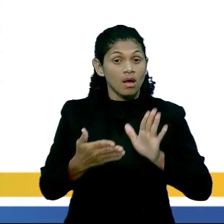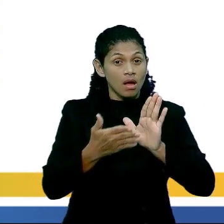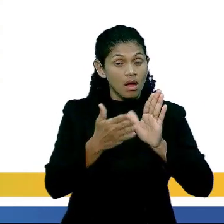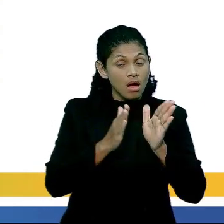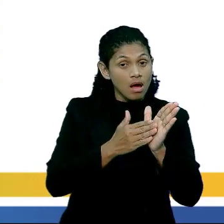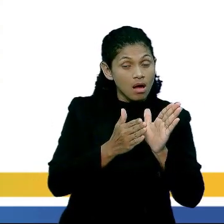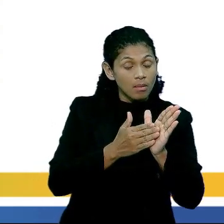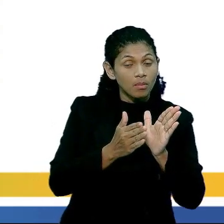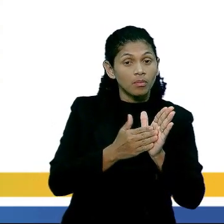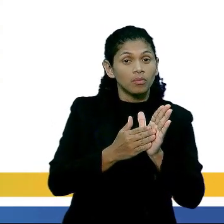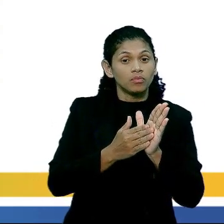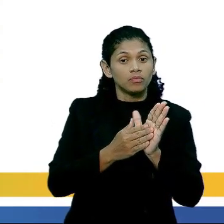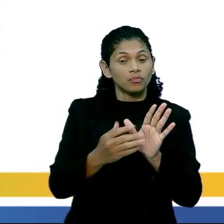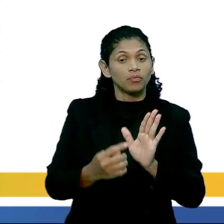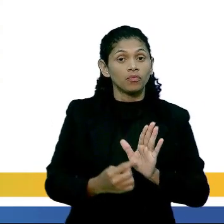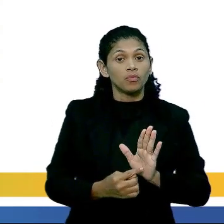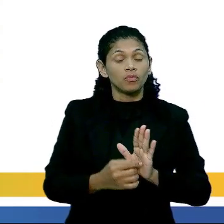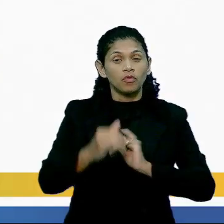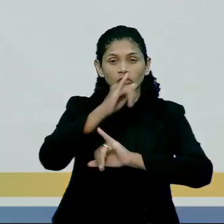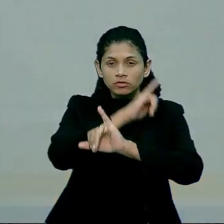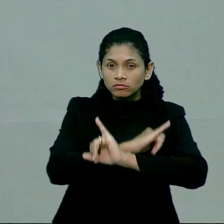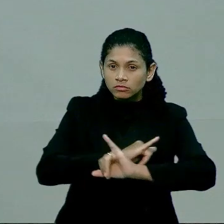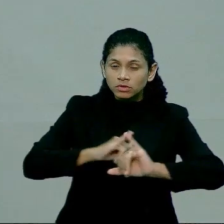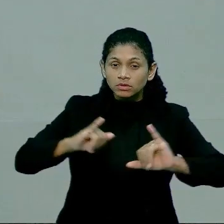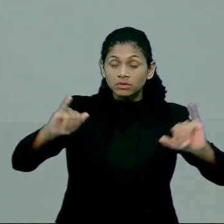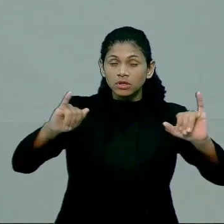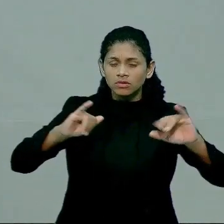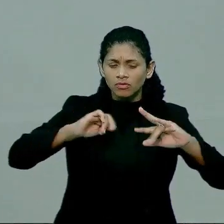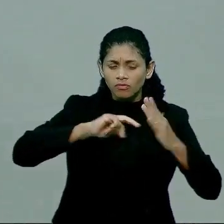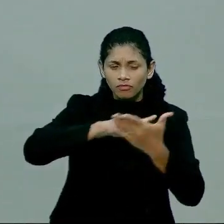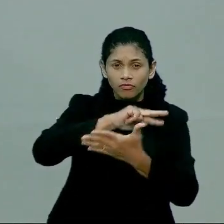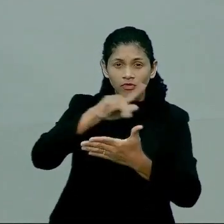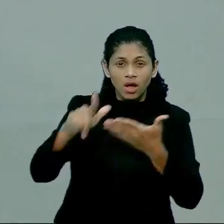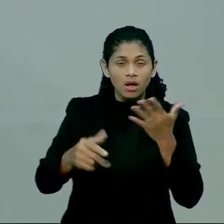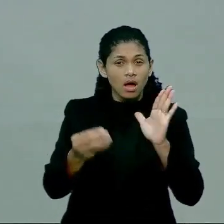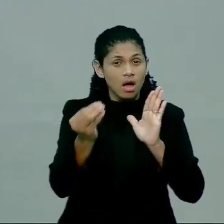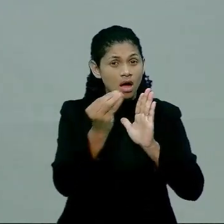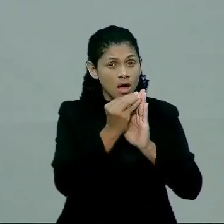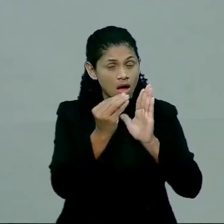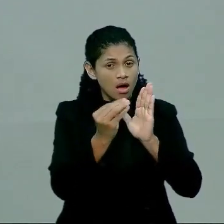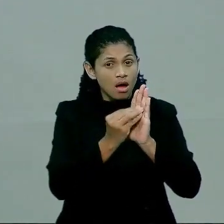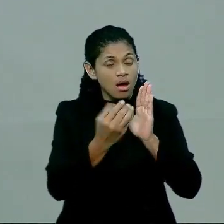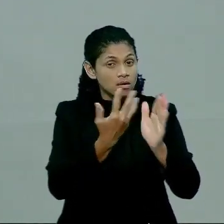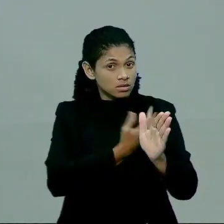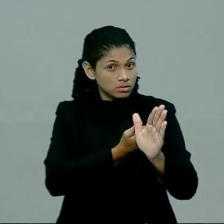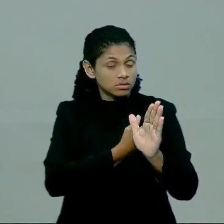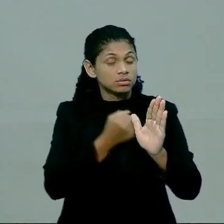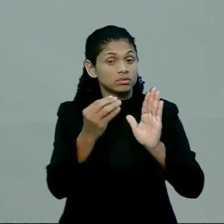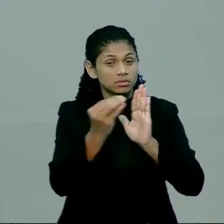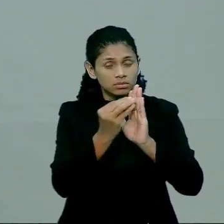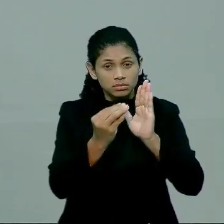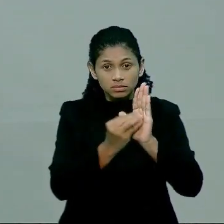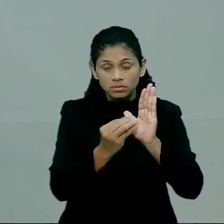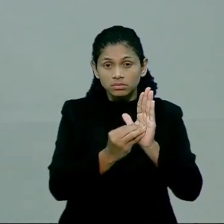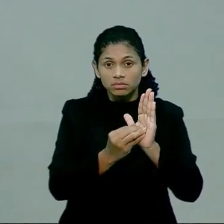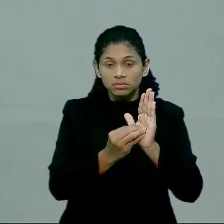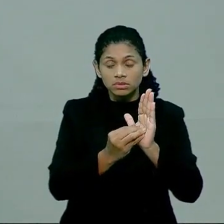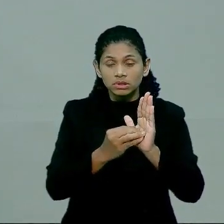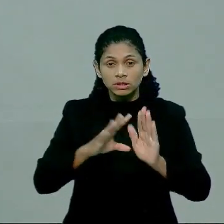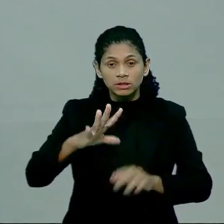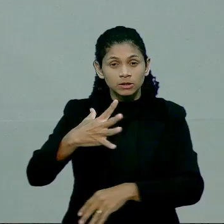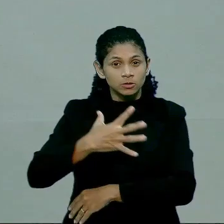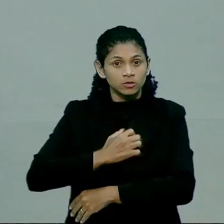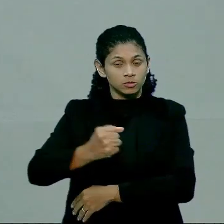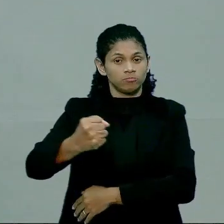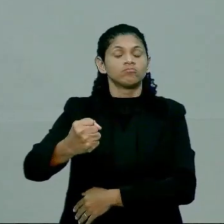lançada a partir né de vários dados dos últimos acontecimentos ou suicídio é uma questão que